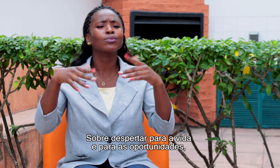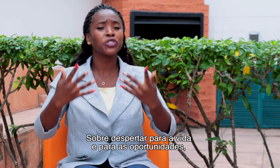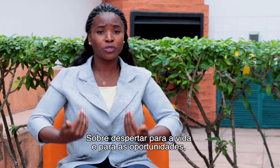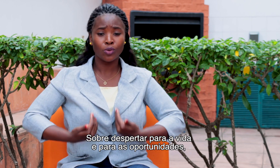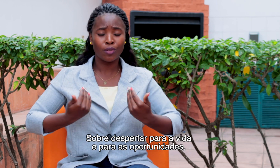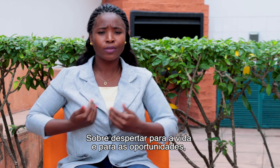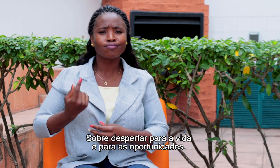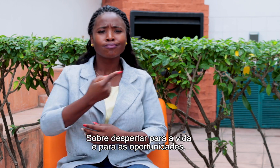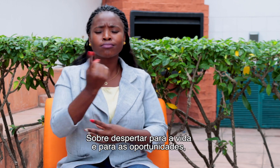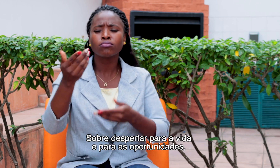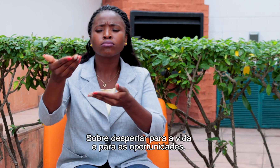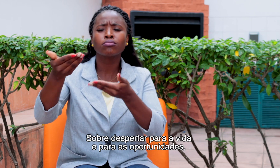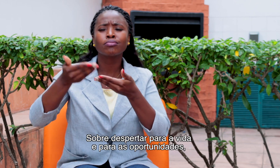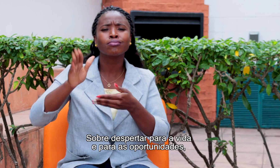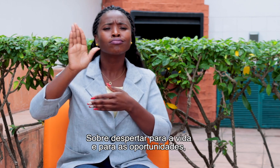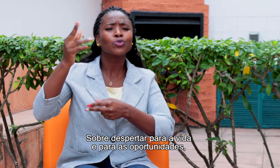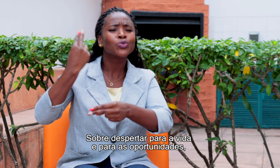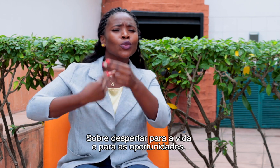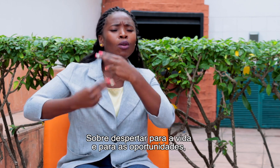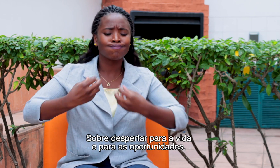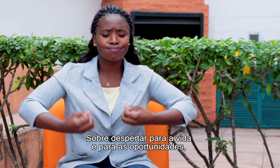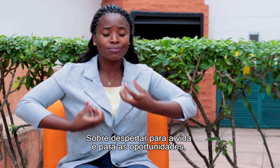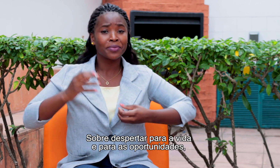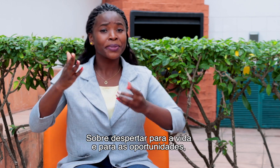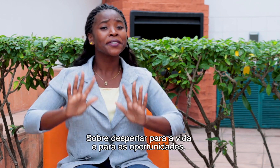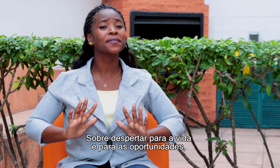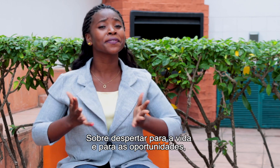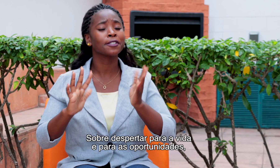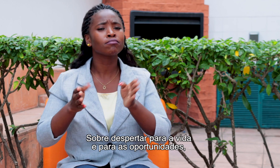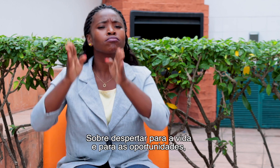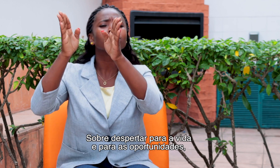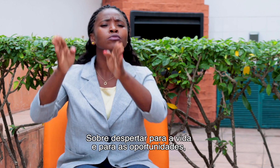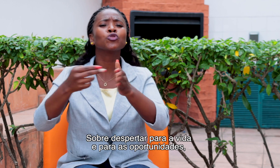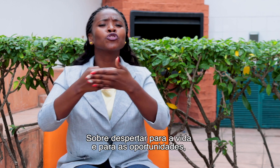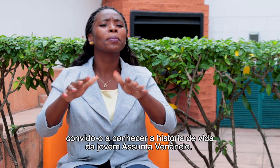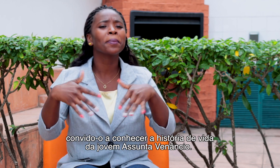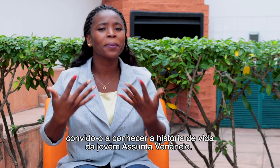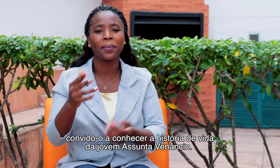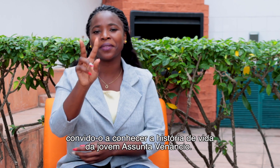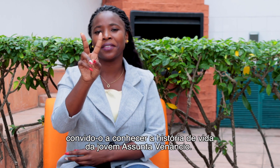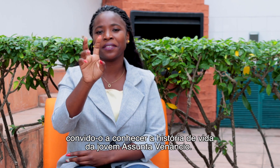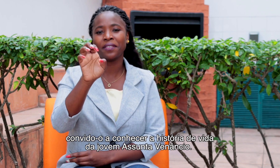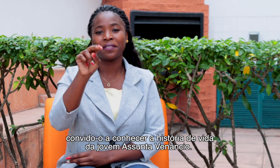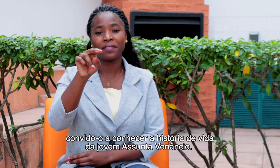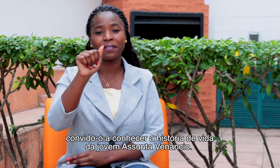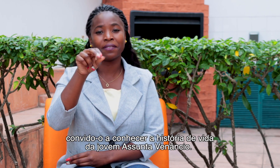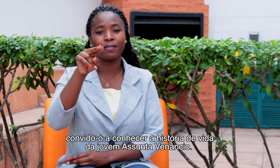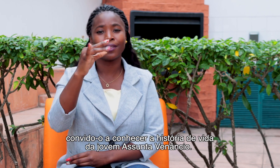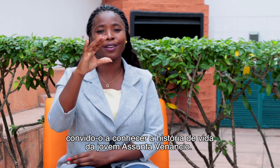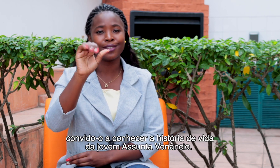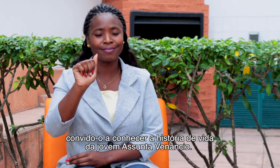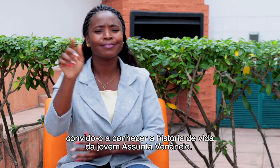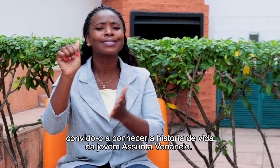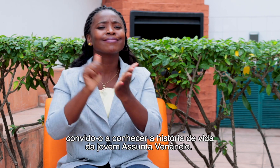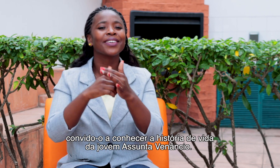mais oportunidades de emprego serão criadas. Sobre despertar para a vida e para as oportunidades, convido-o a conhecer a